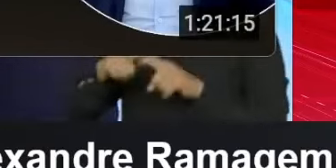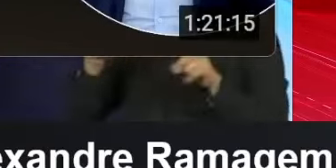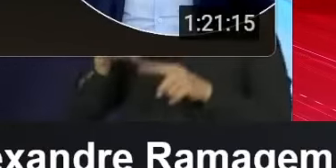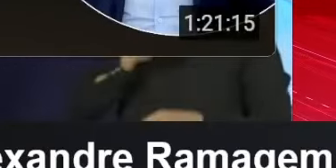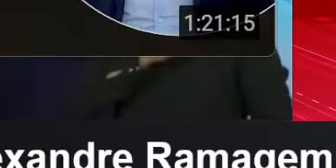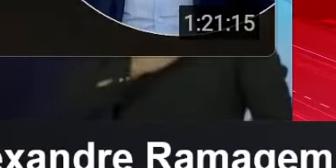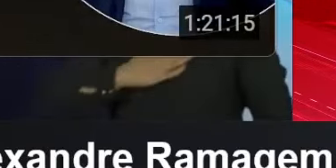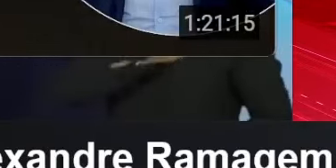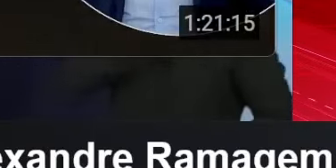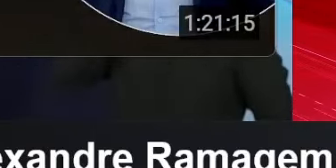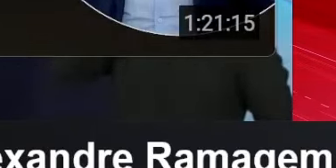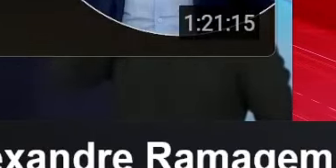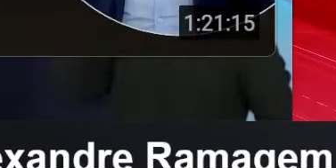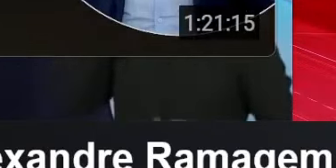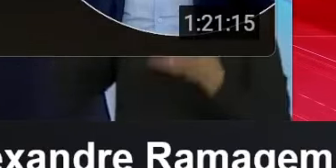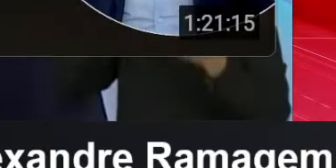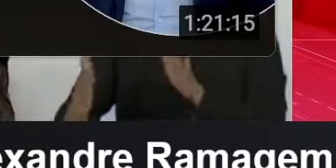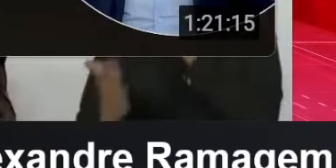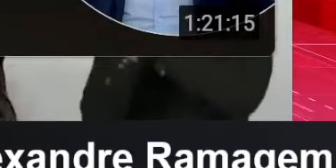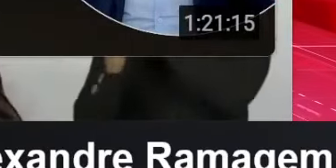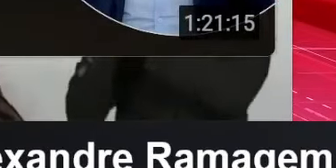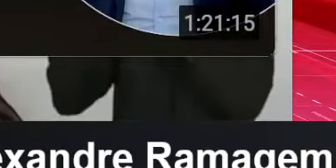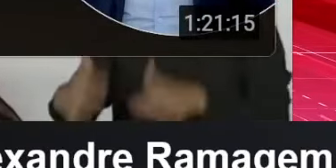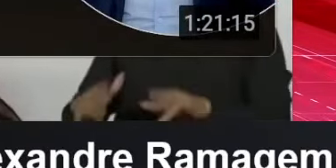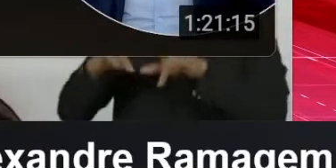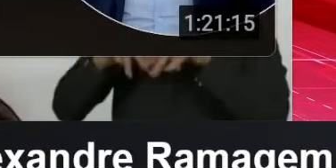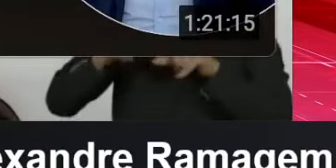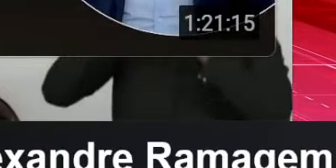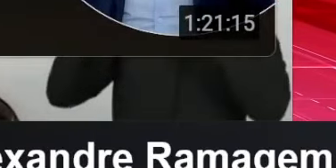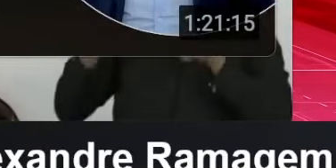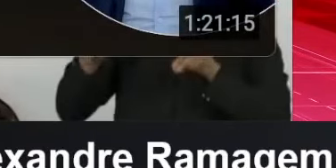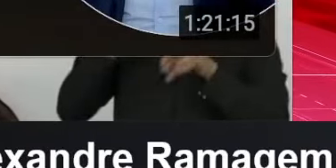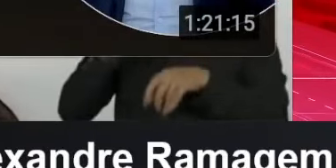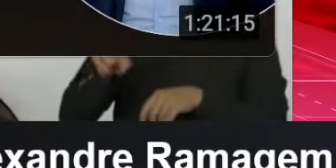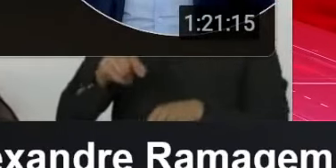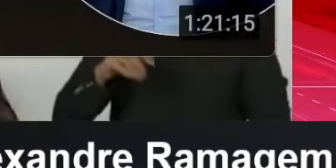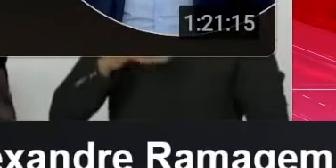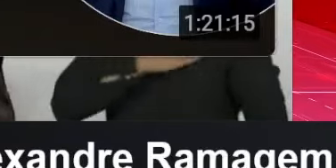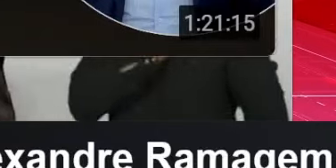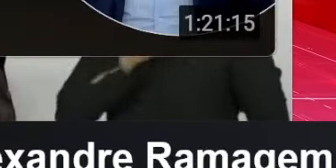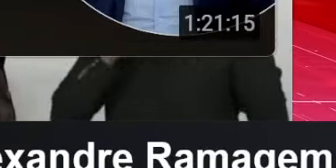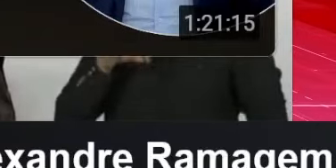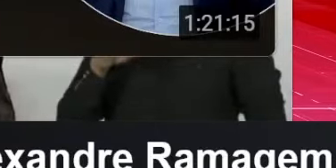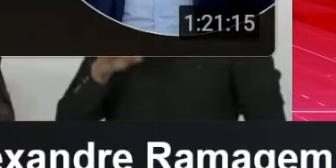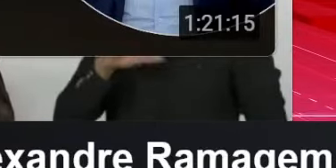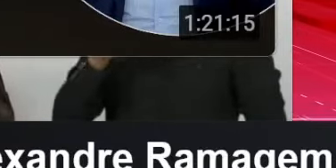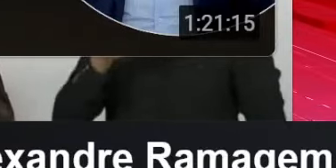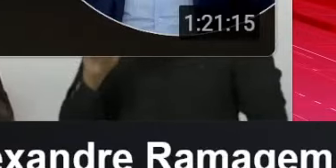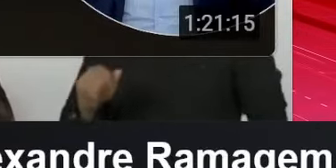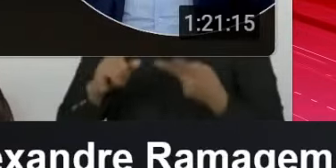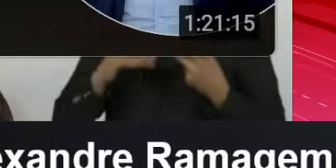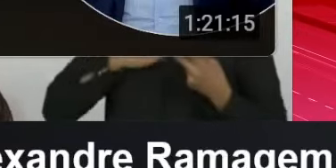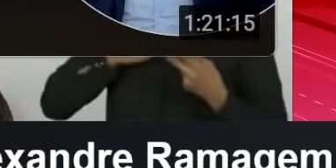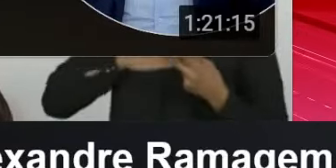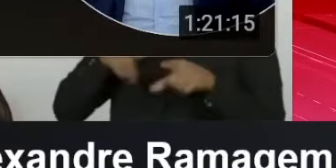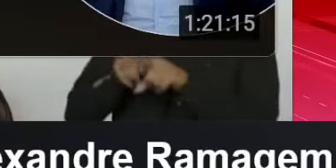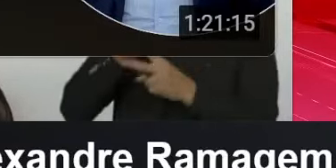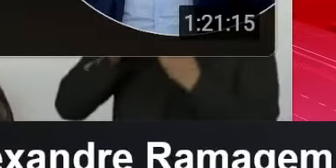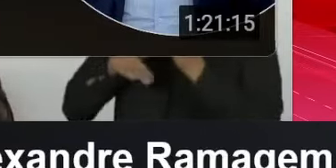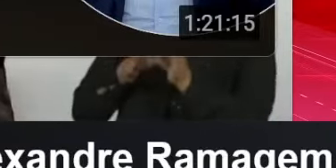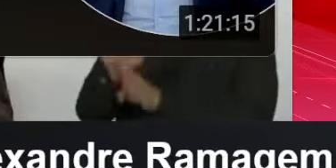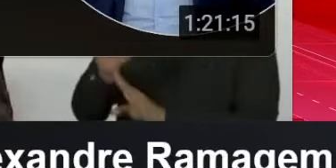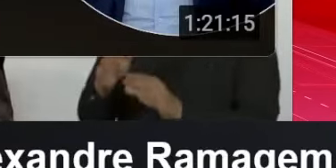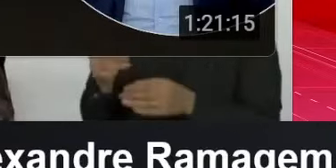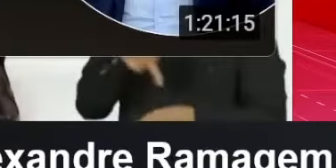é de de confrontos e o assunto acabou ali com o general Santos Cruz e comigo nós aconselhamos ao presidente que não fizesse